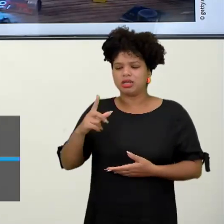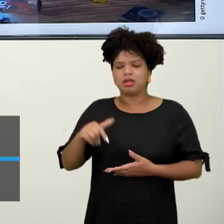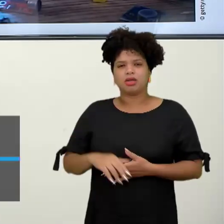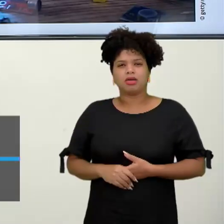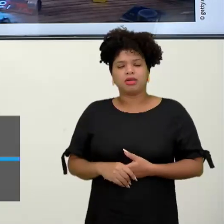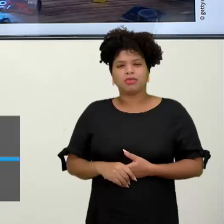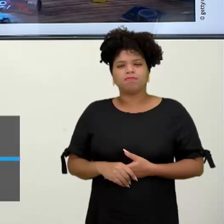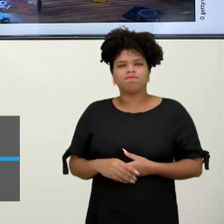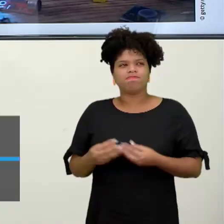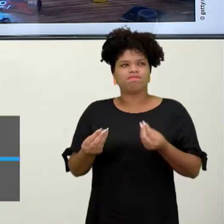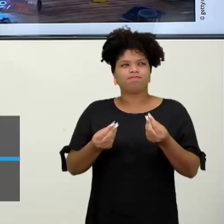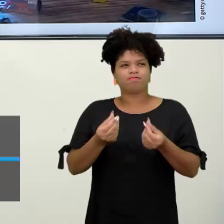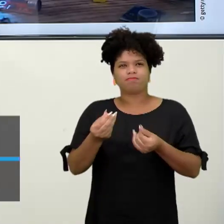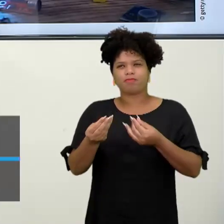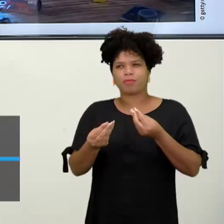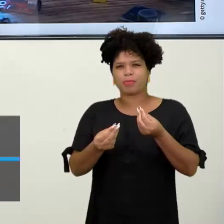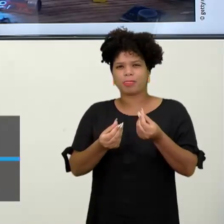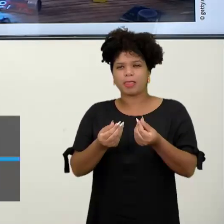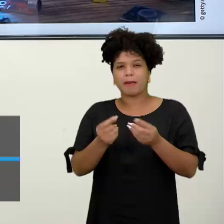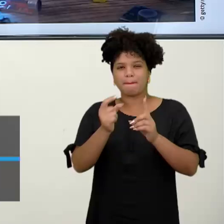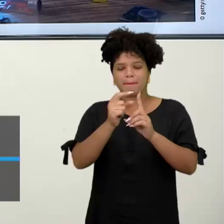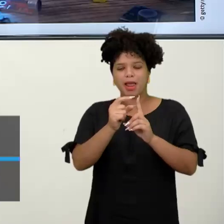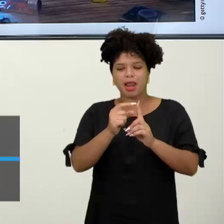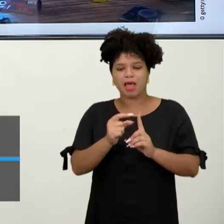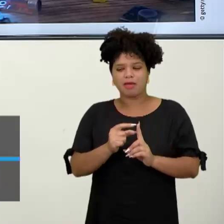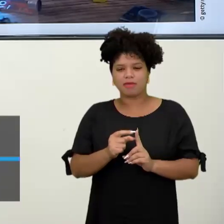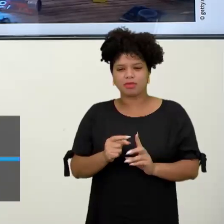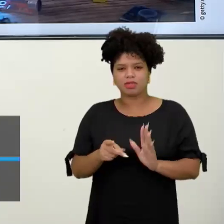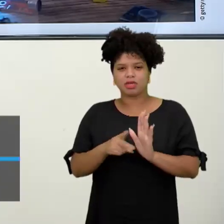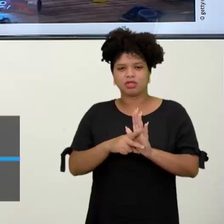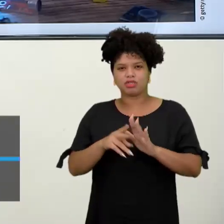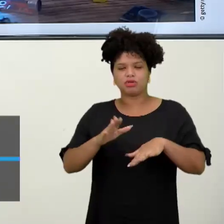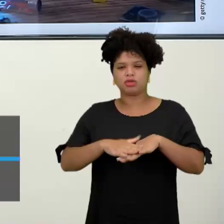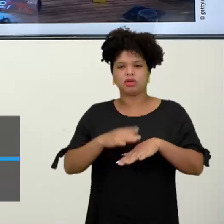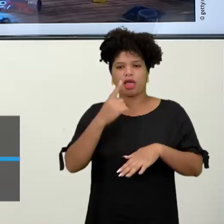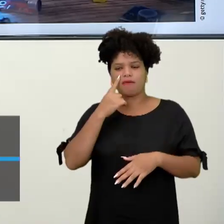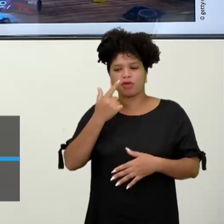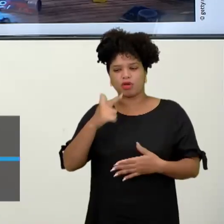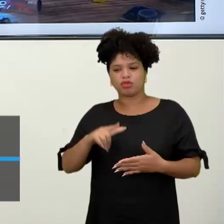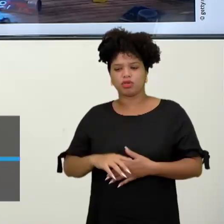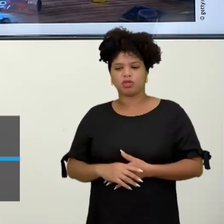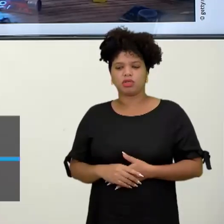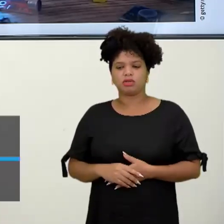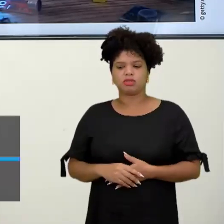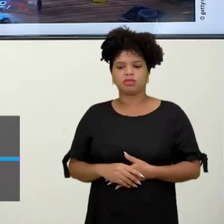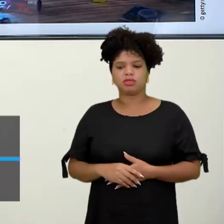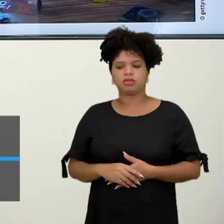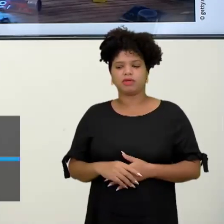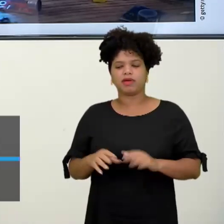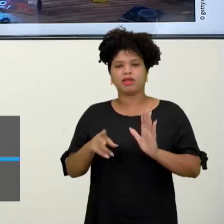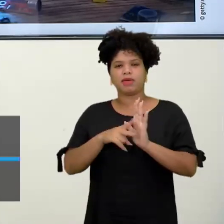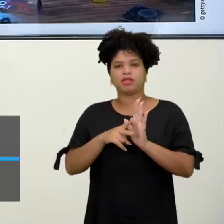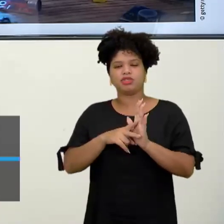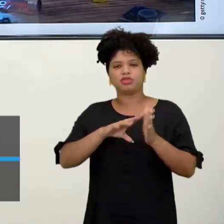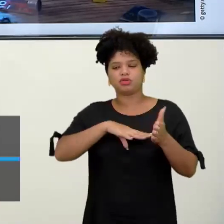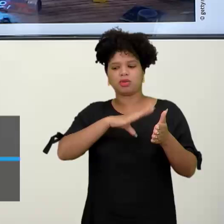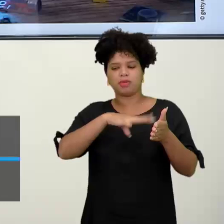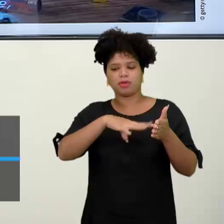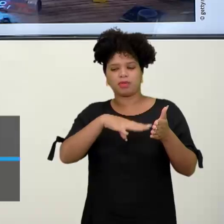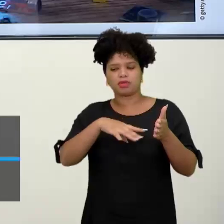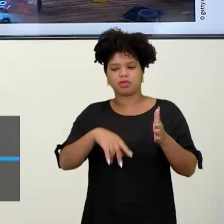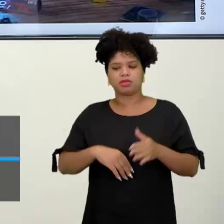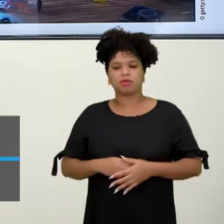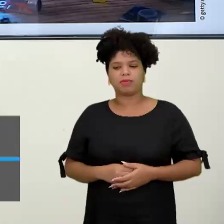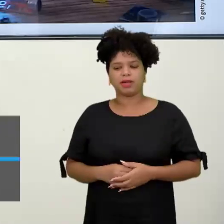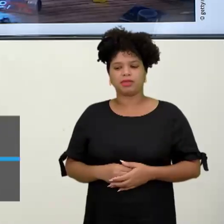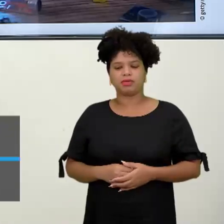ele tem, muito mais, algumas palavras ali, são muito mais palavras, vamos dizer, chaves de programação do que o Python,